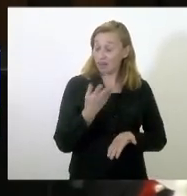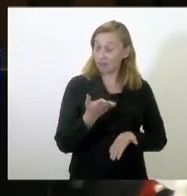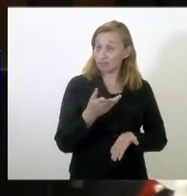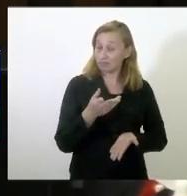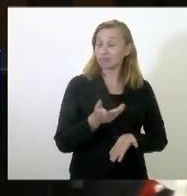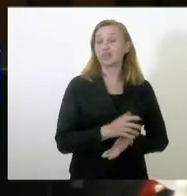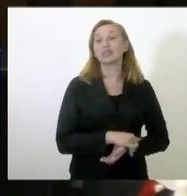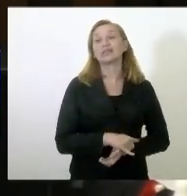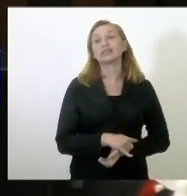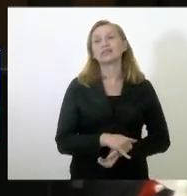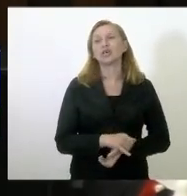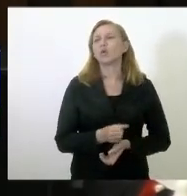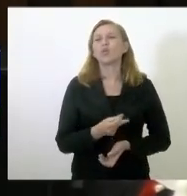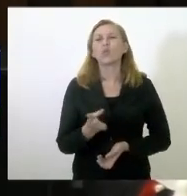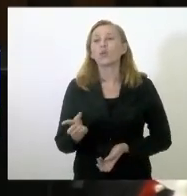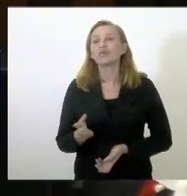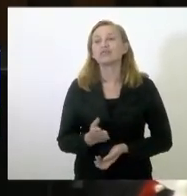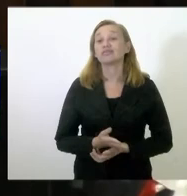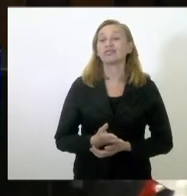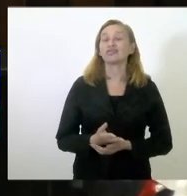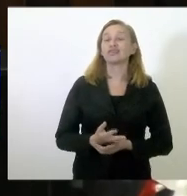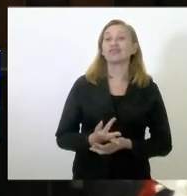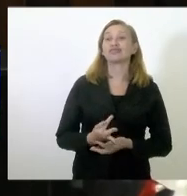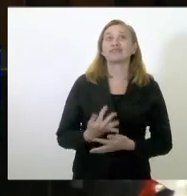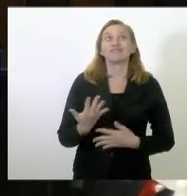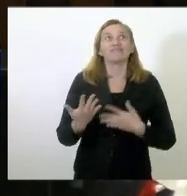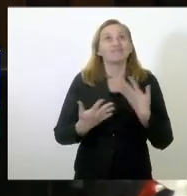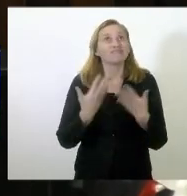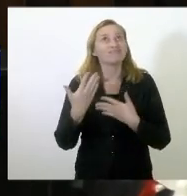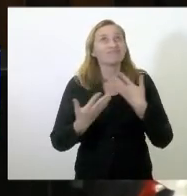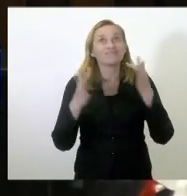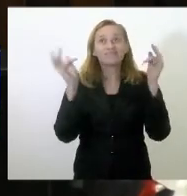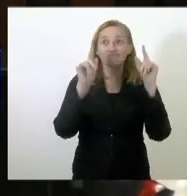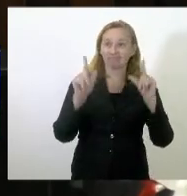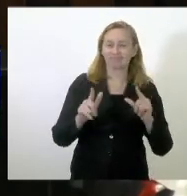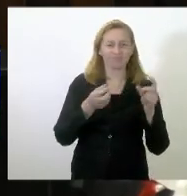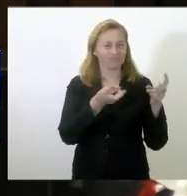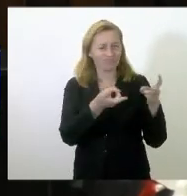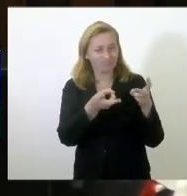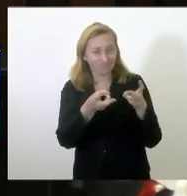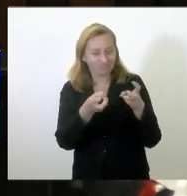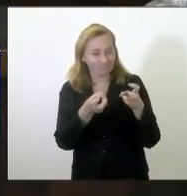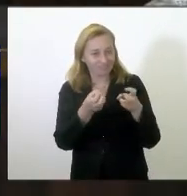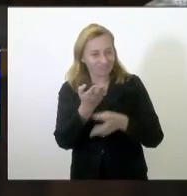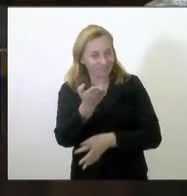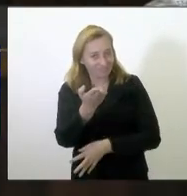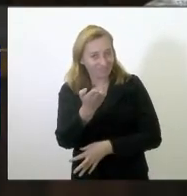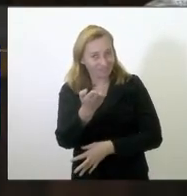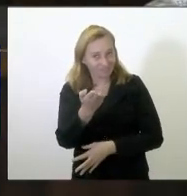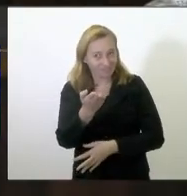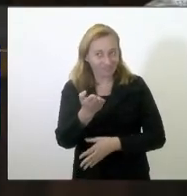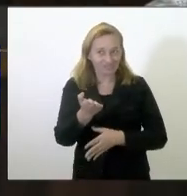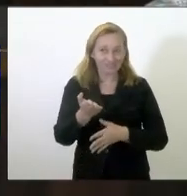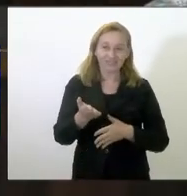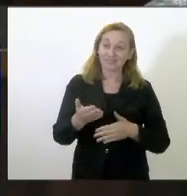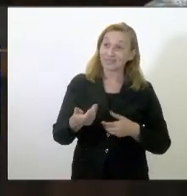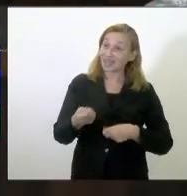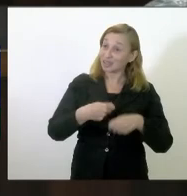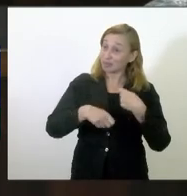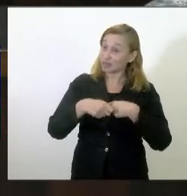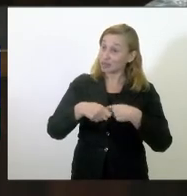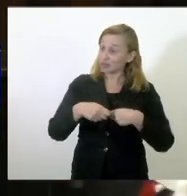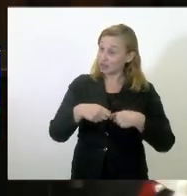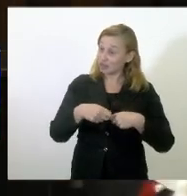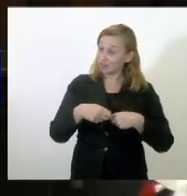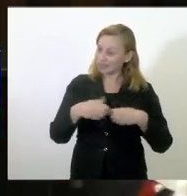aqui, o quanto fico satisfeito de observar Vossa Excelência presidindo as sessões nessa casa.